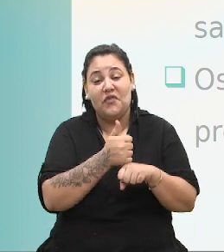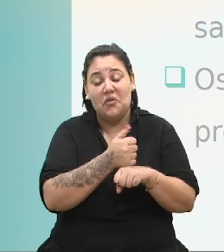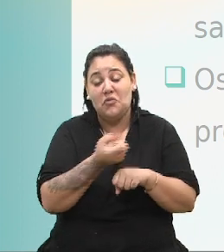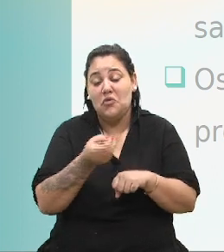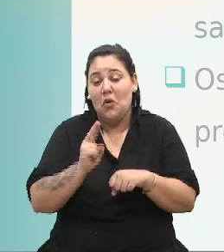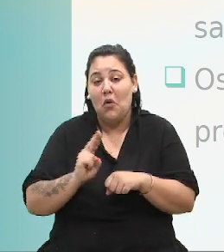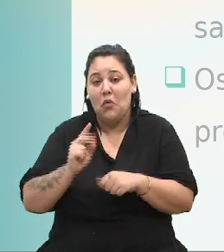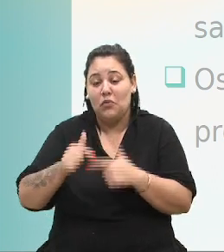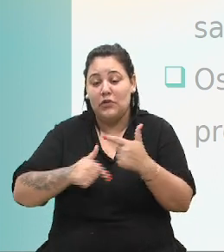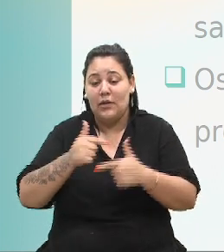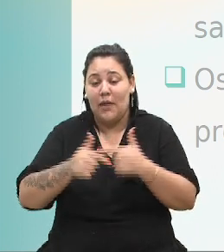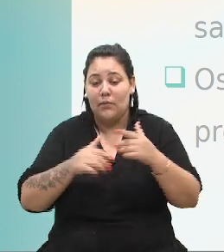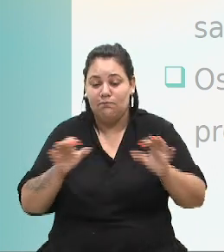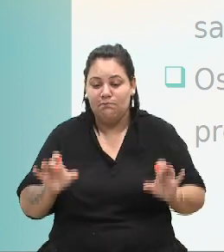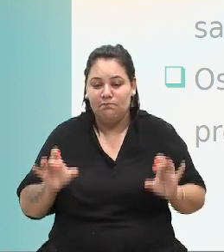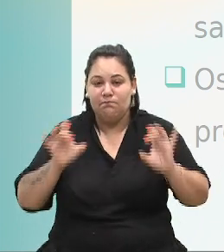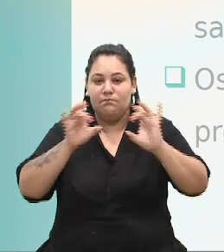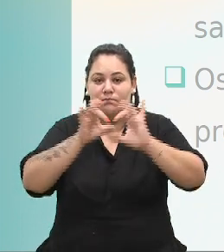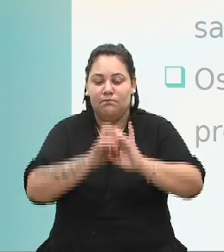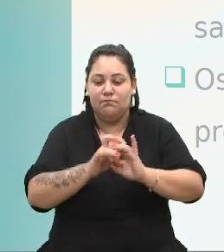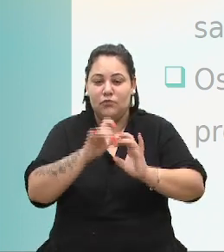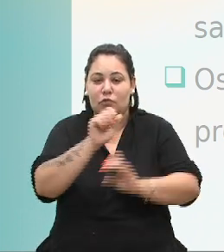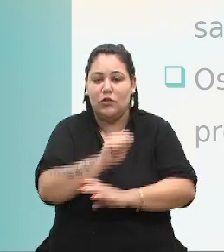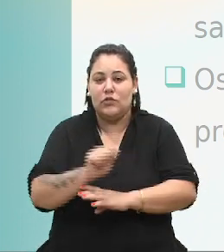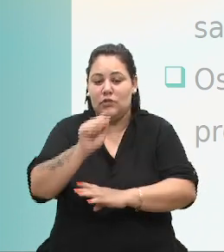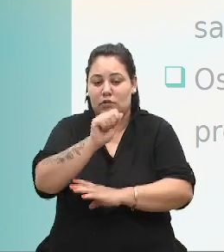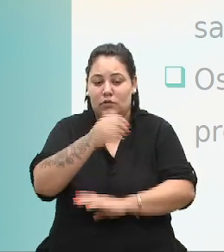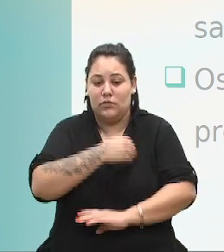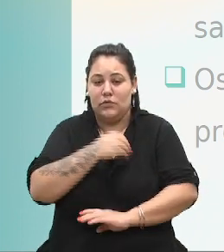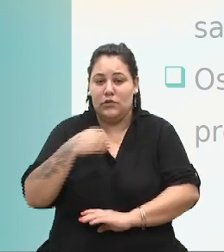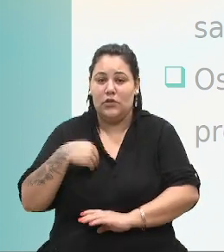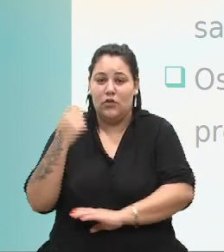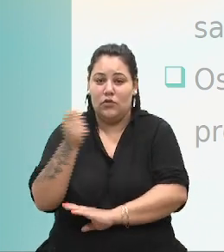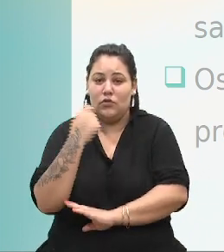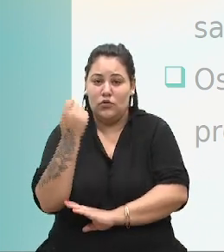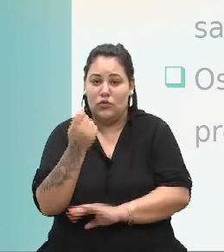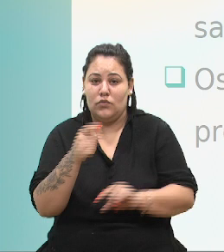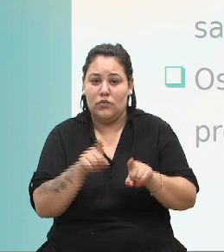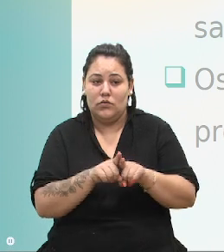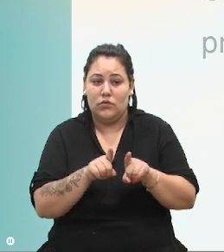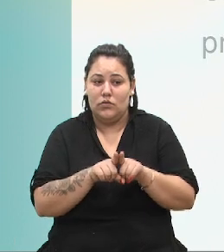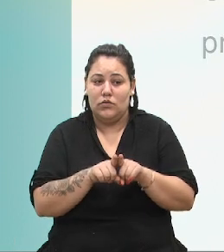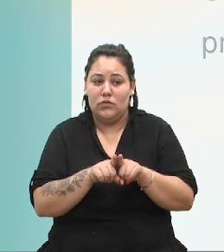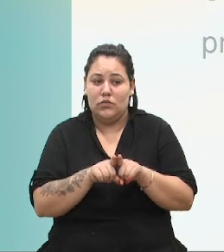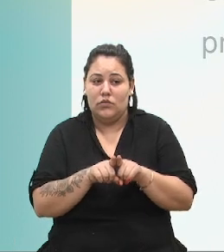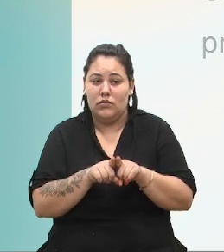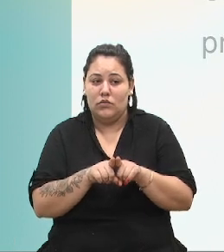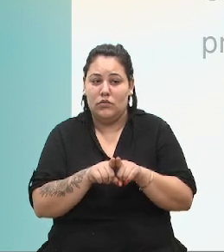atividades associativas, como a Associação de Medicina do Rio Grande do Sul. Próximo.